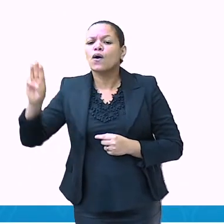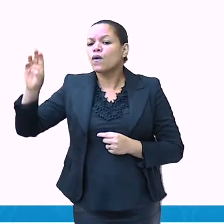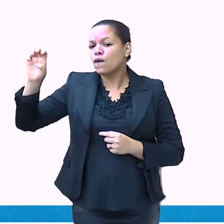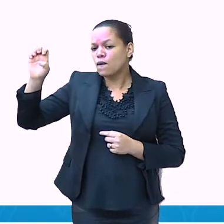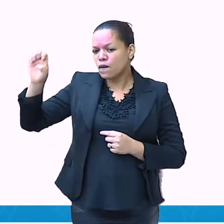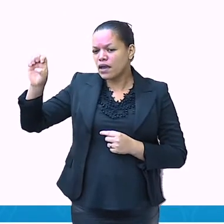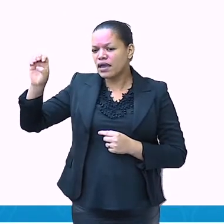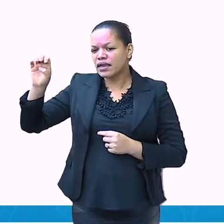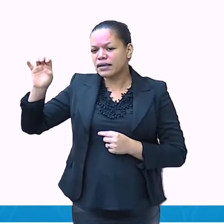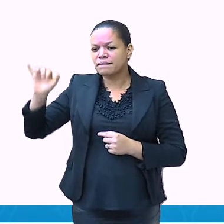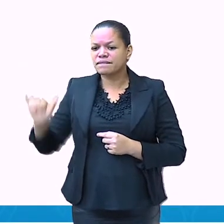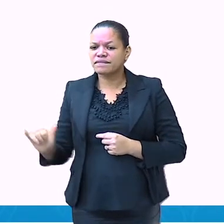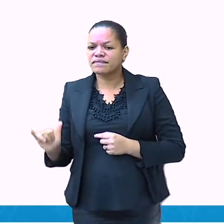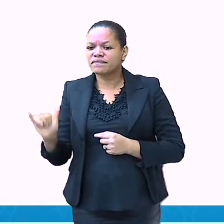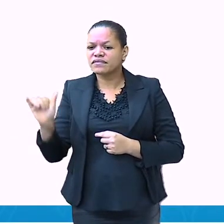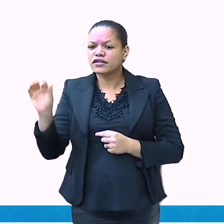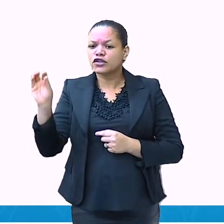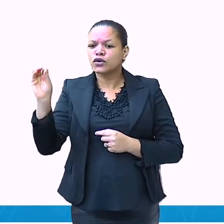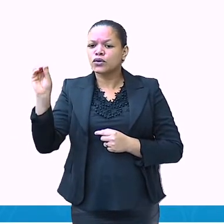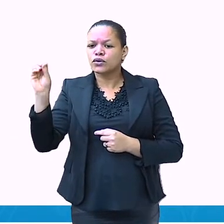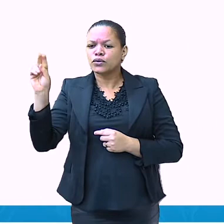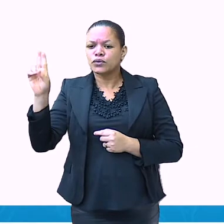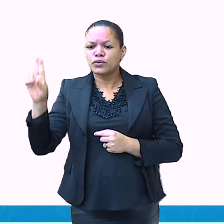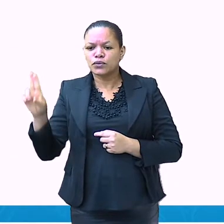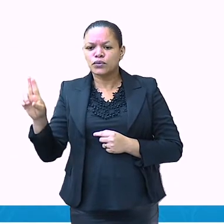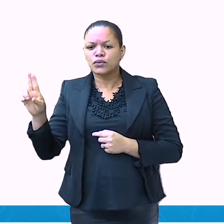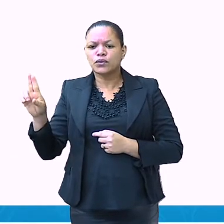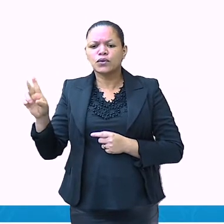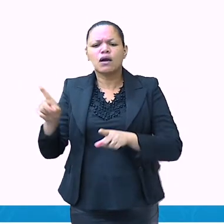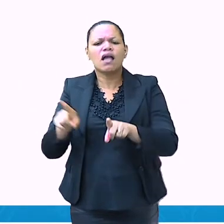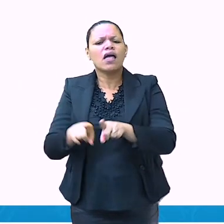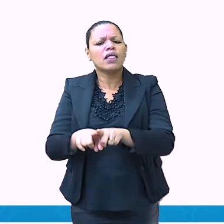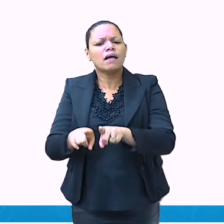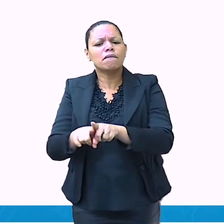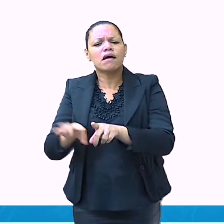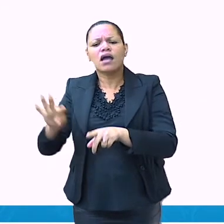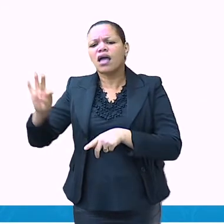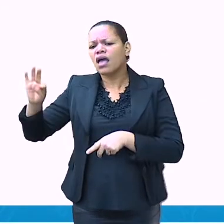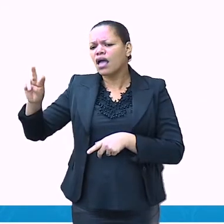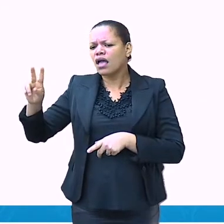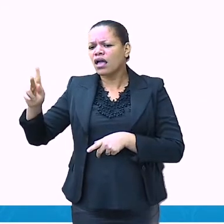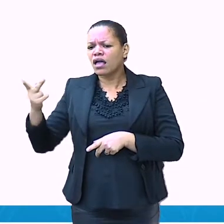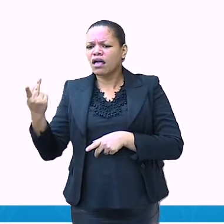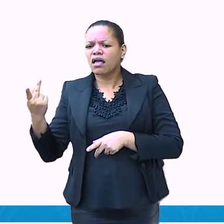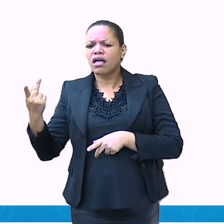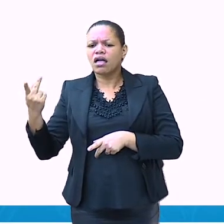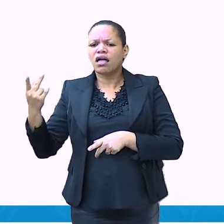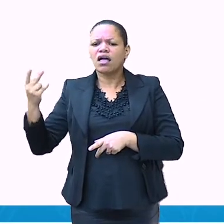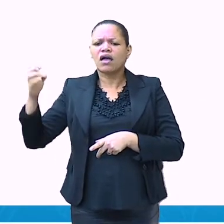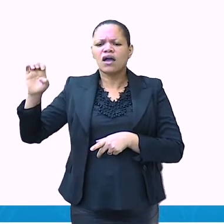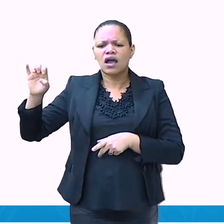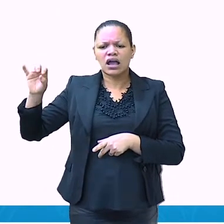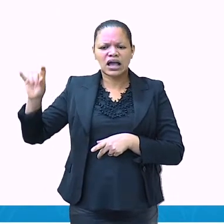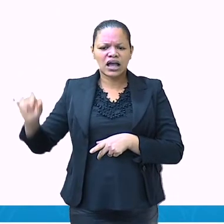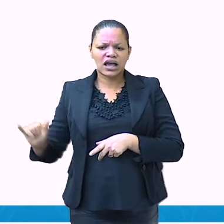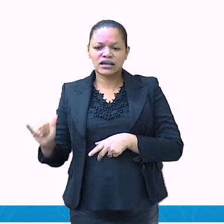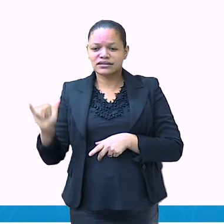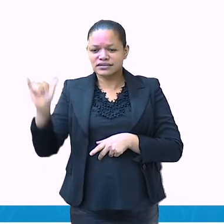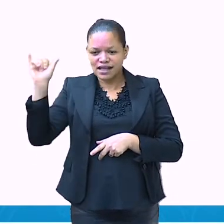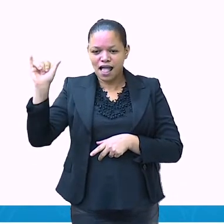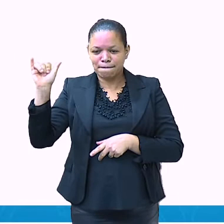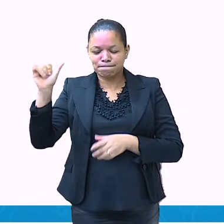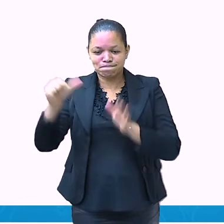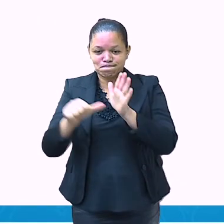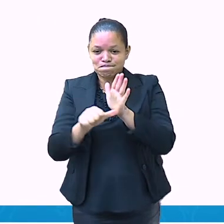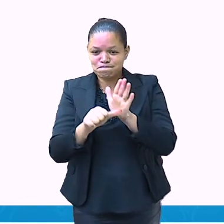we, were you, were they. Então, primeiro o